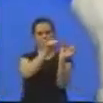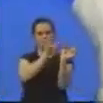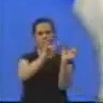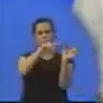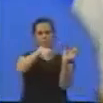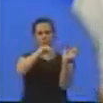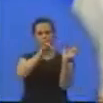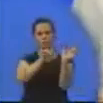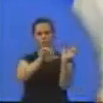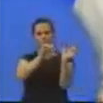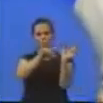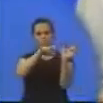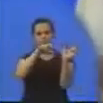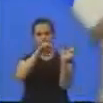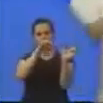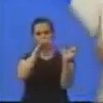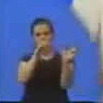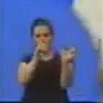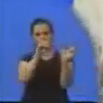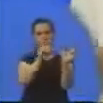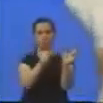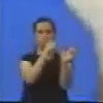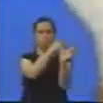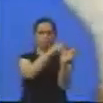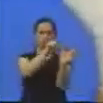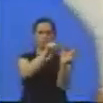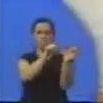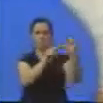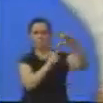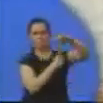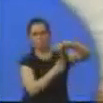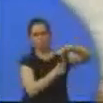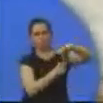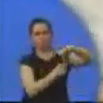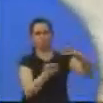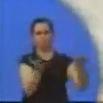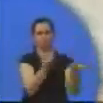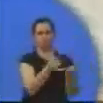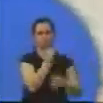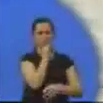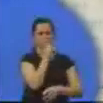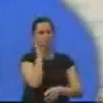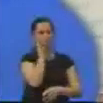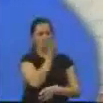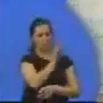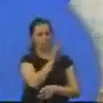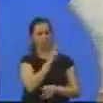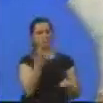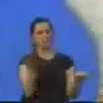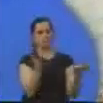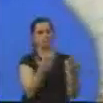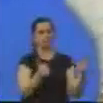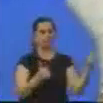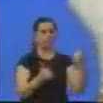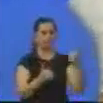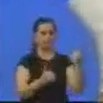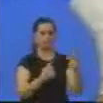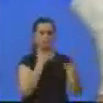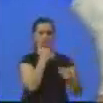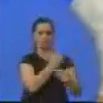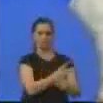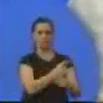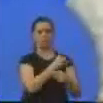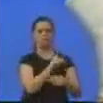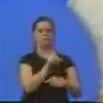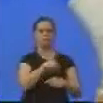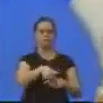inflexão, exatamente o ponto onde a curva muda de concavidade. Então vamos ver um exemplo, alguns exemplos. Primeiro aqui eu quero determinar os pontos